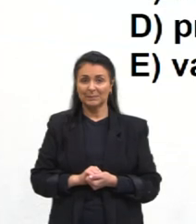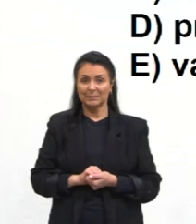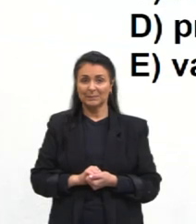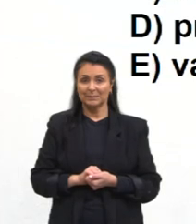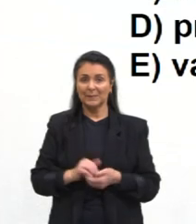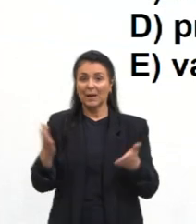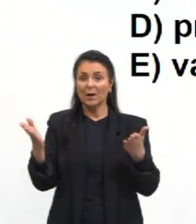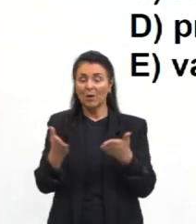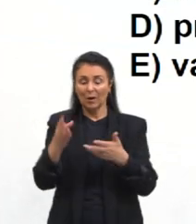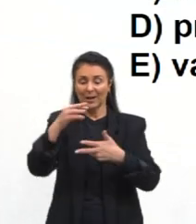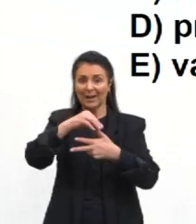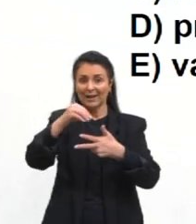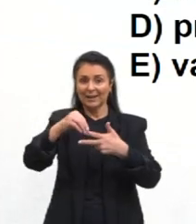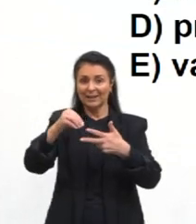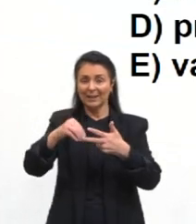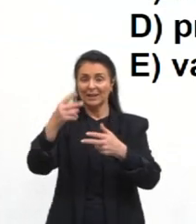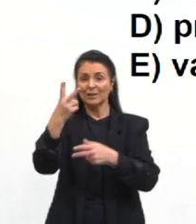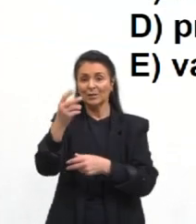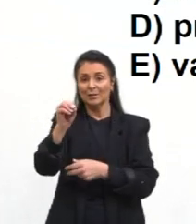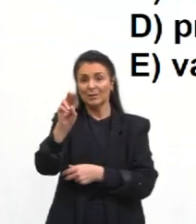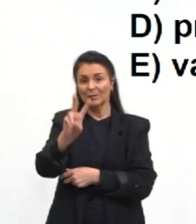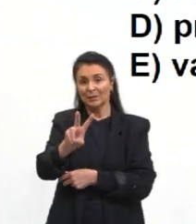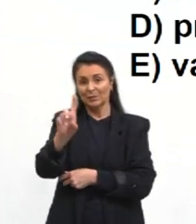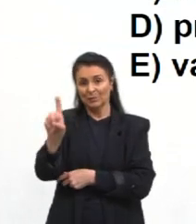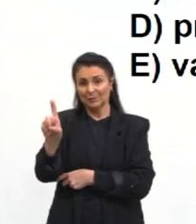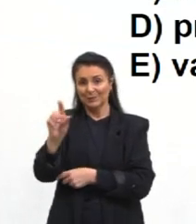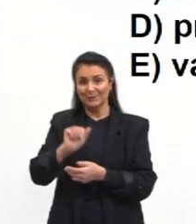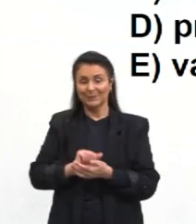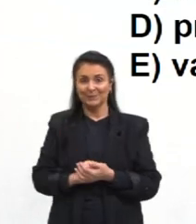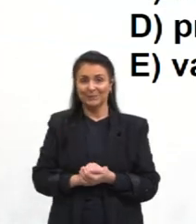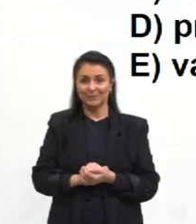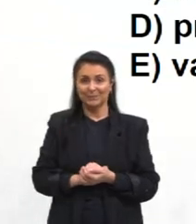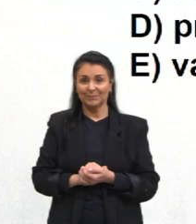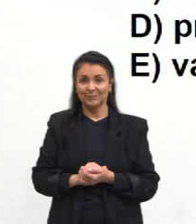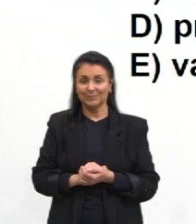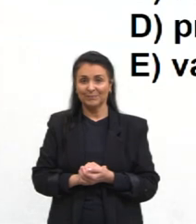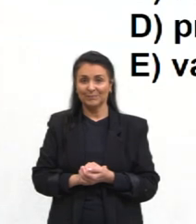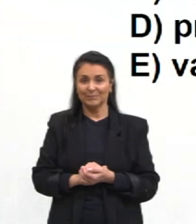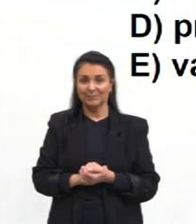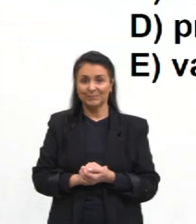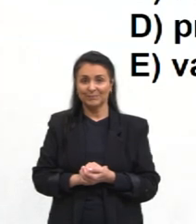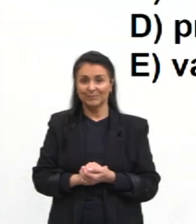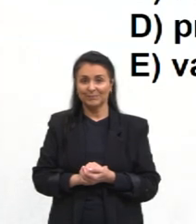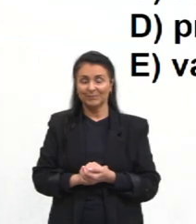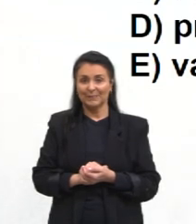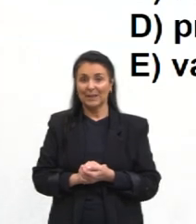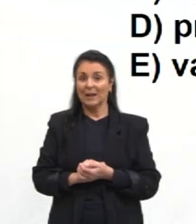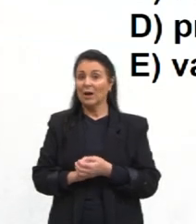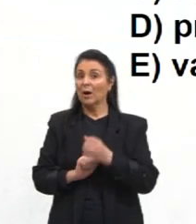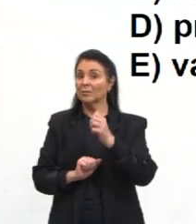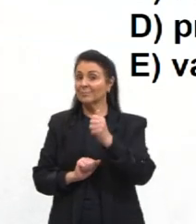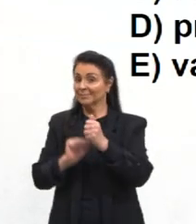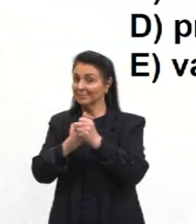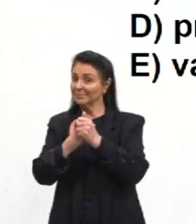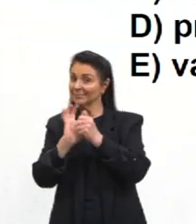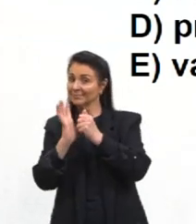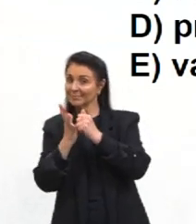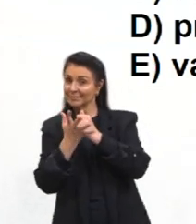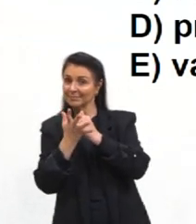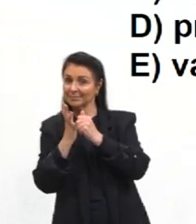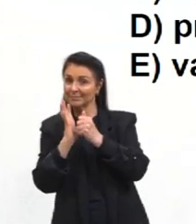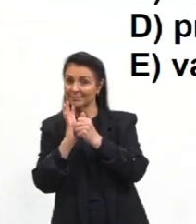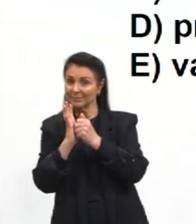que é da do Enem do ano passado o Enem 2020 e um tá angiospermas